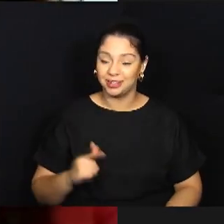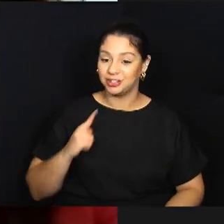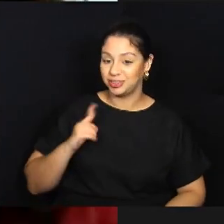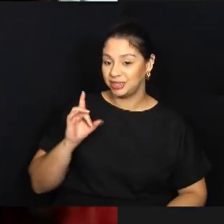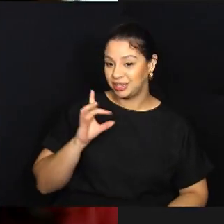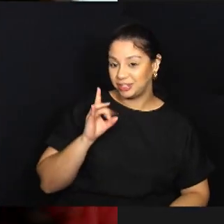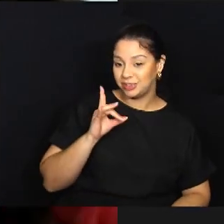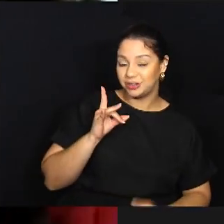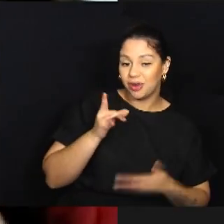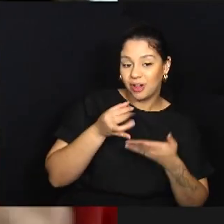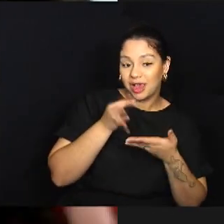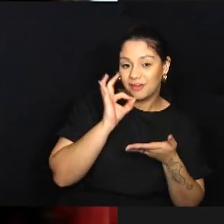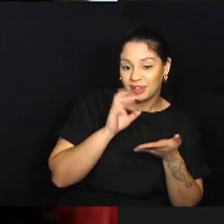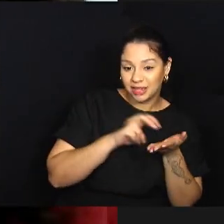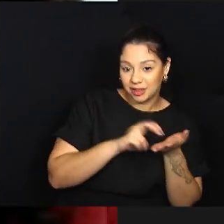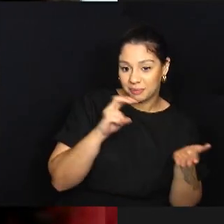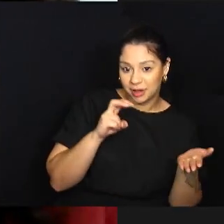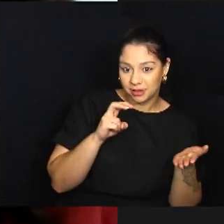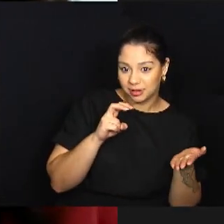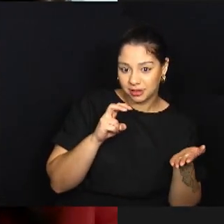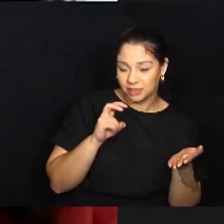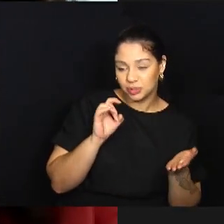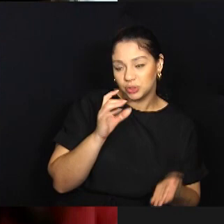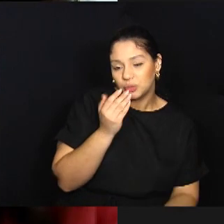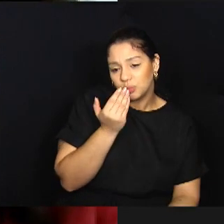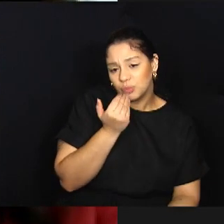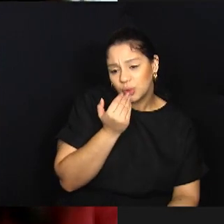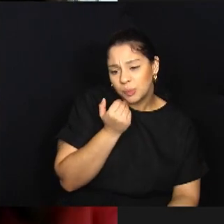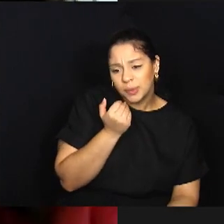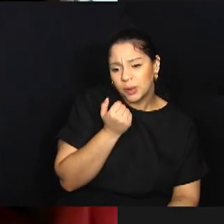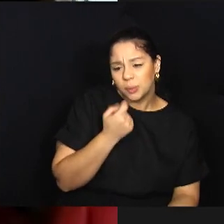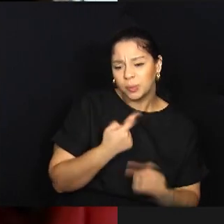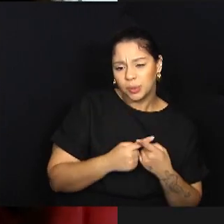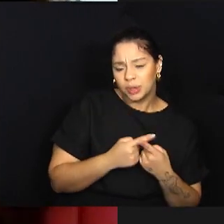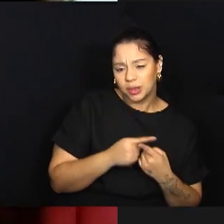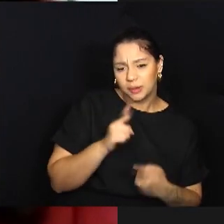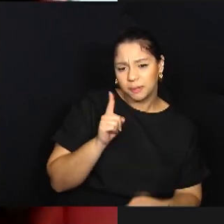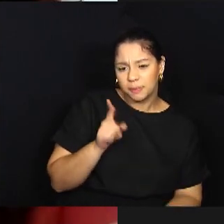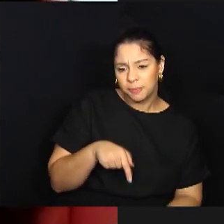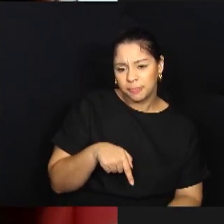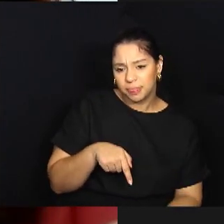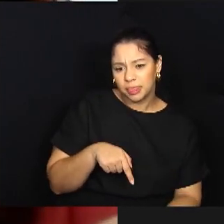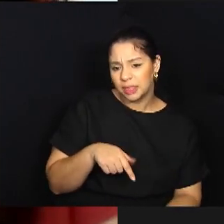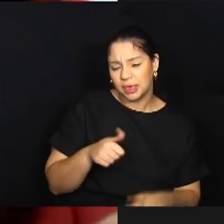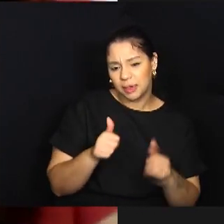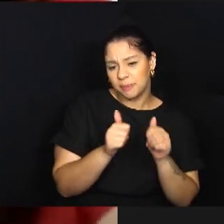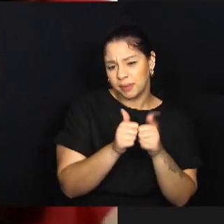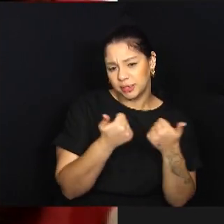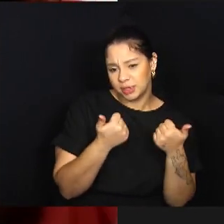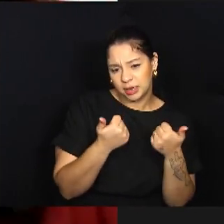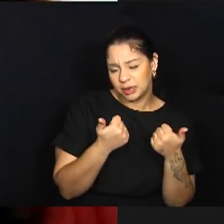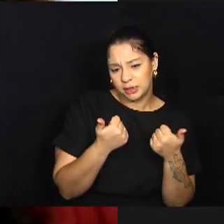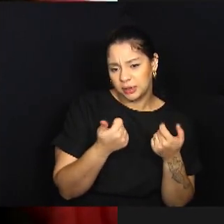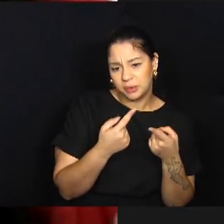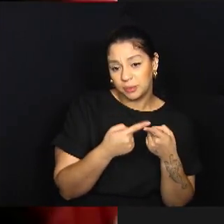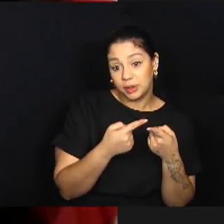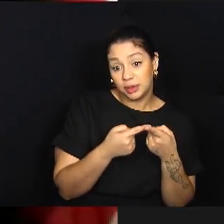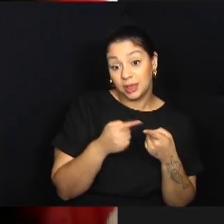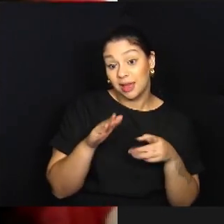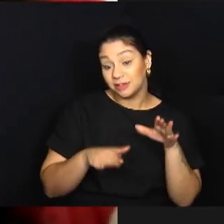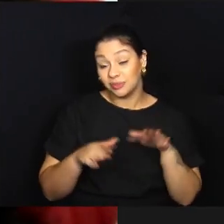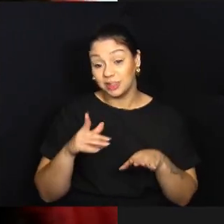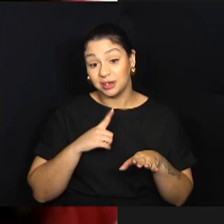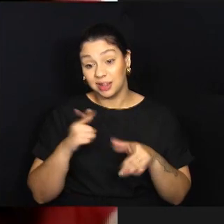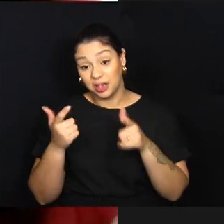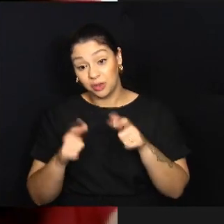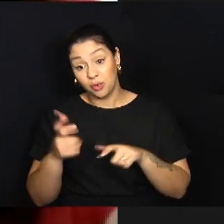da manhã e nem foi super café, né? Porque era um Era dia, padaria. era na padaria, porque nem sempre onde a gente se hospeda tem